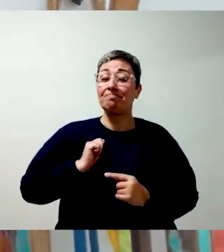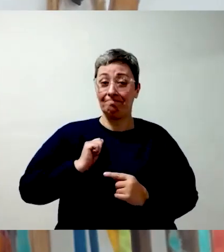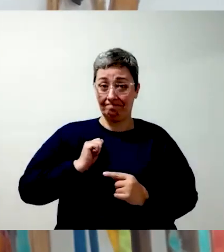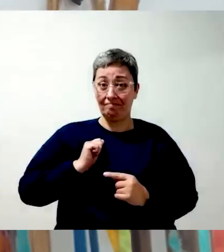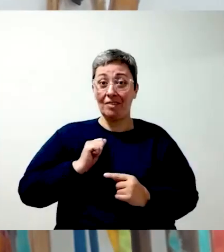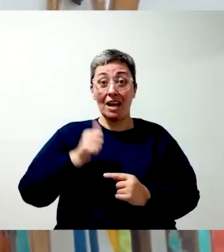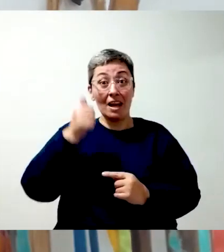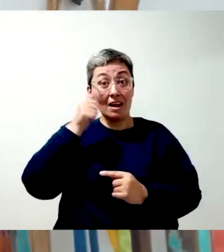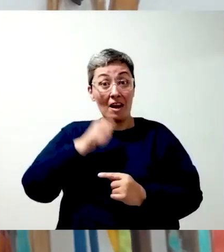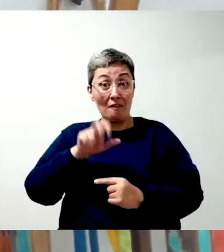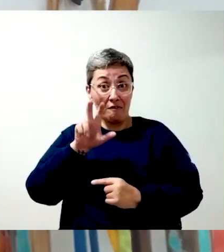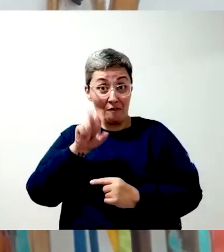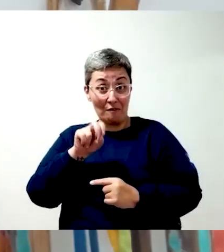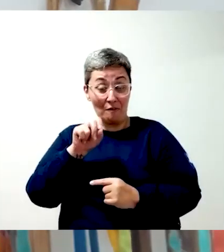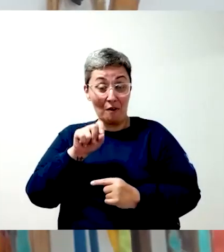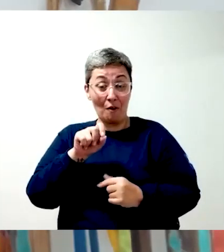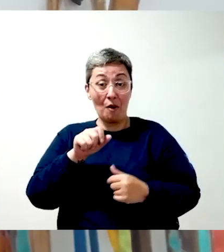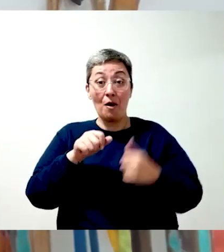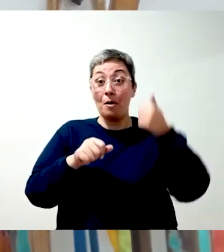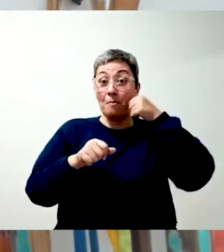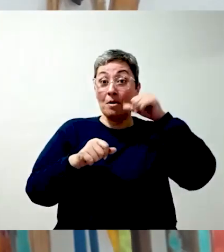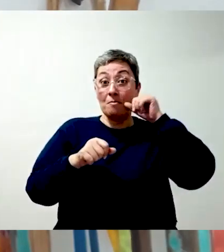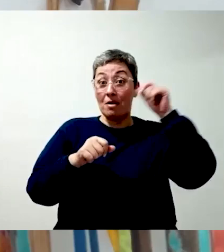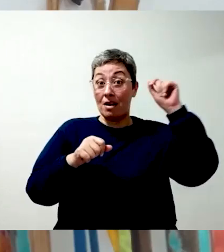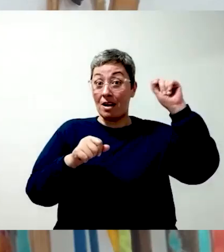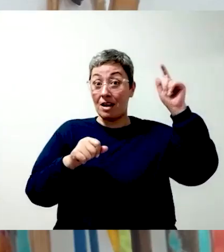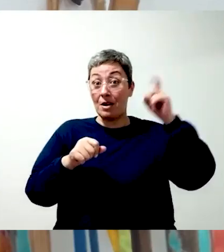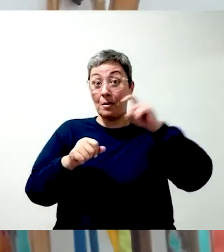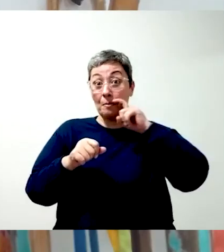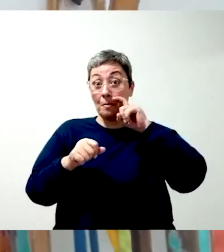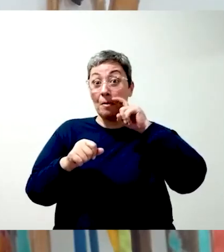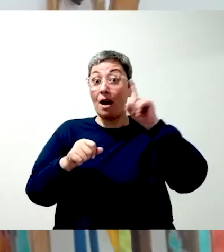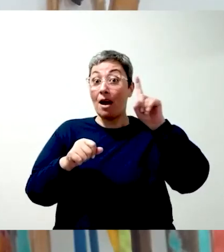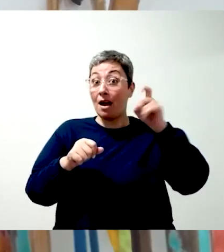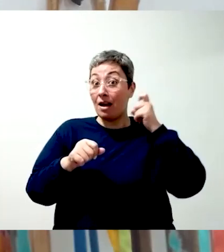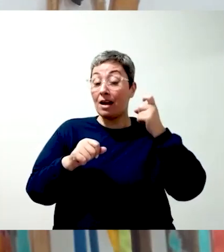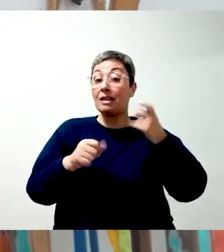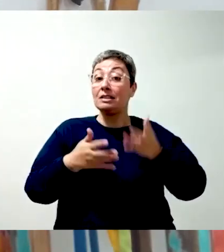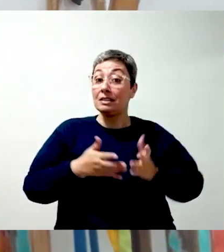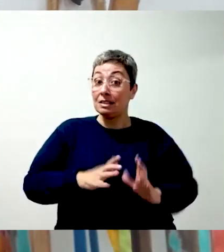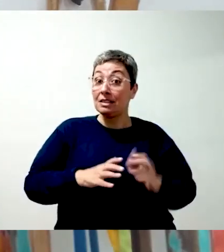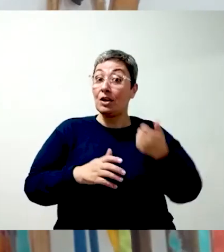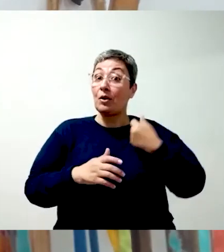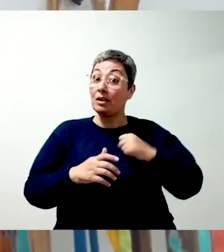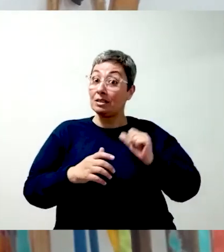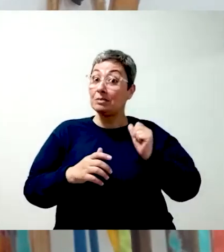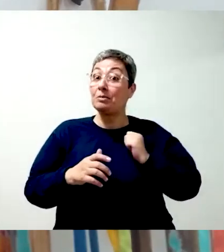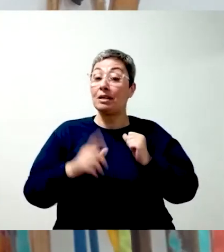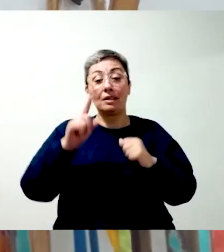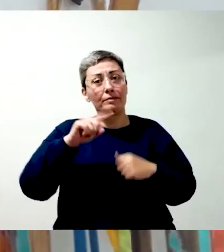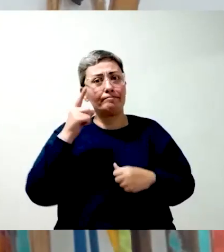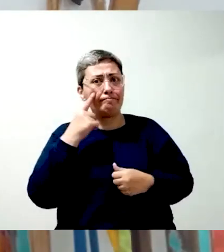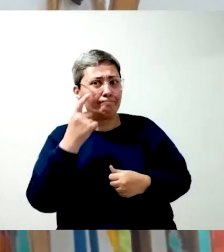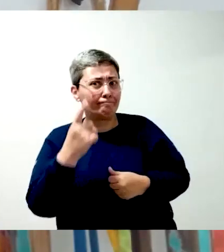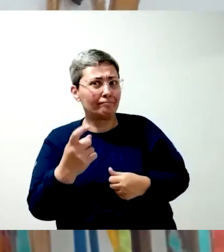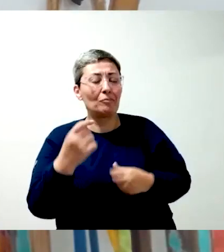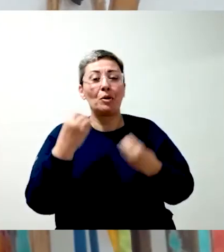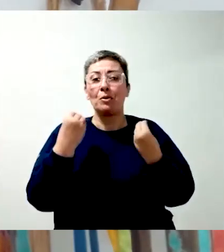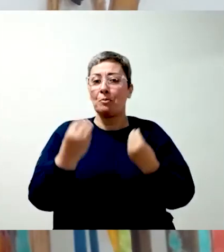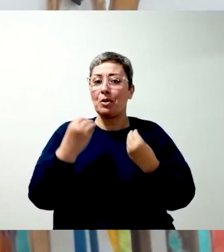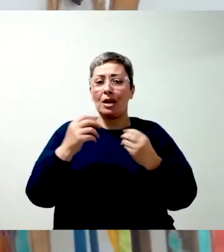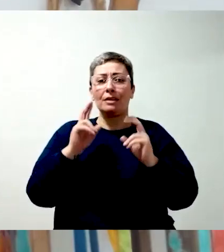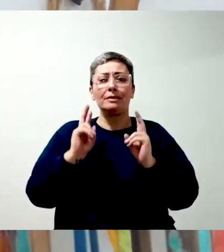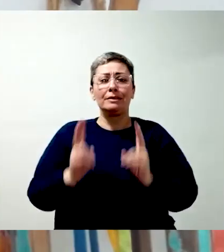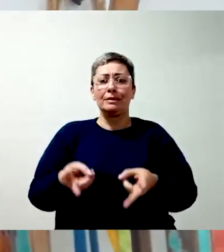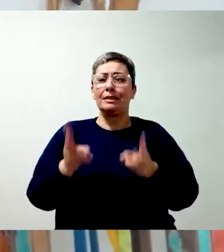espanhola. A minha avó, a mãe do meu pai, era espanhola. E isso é muito interessante